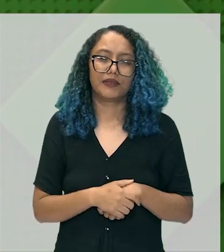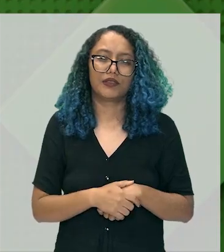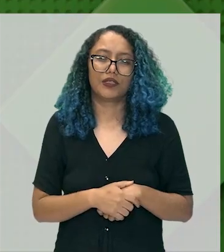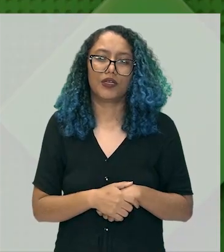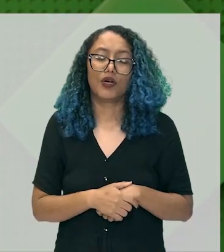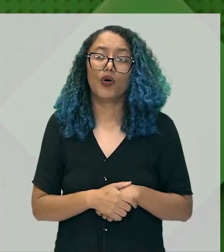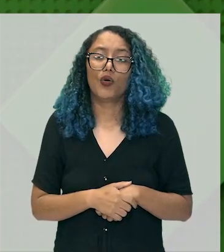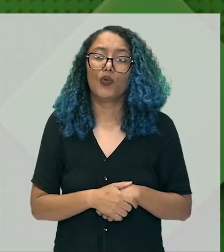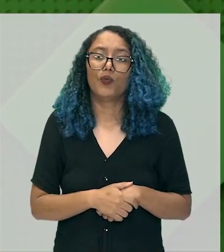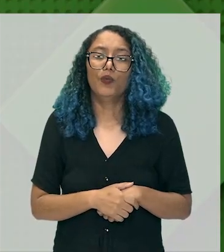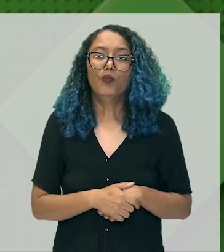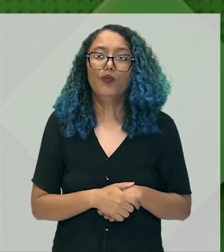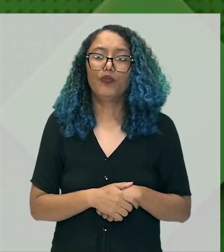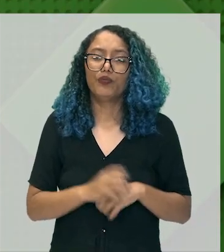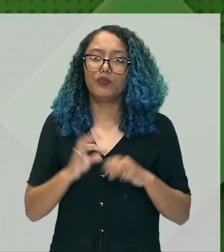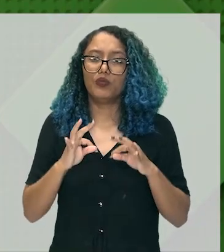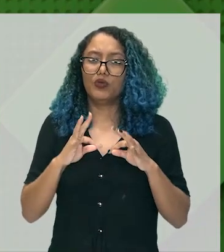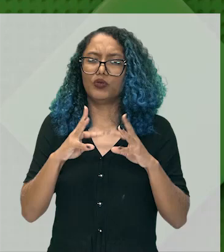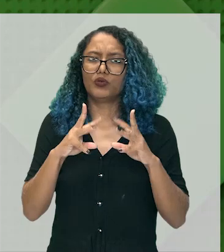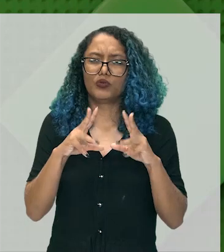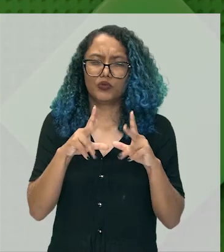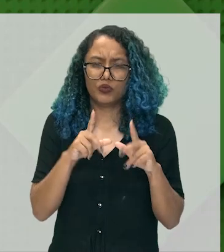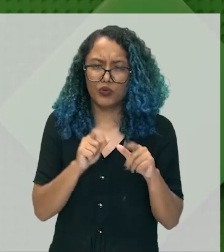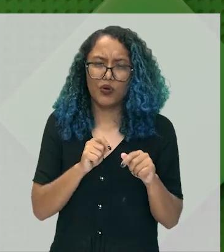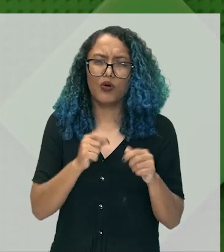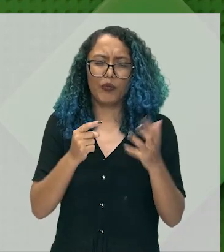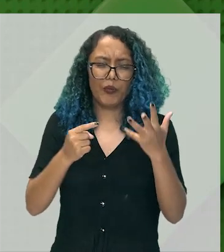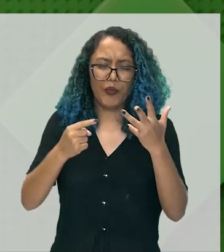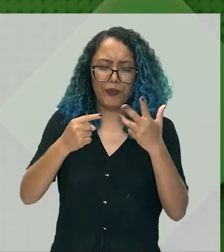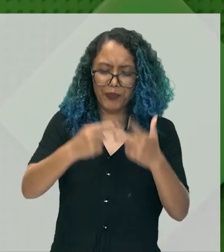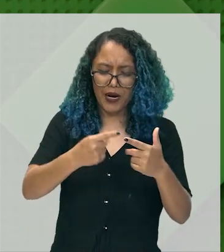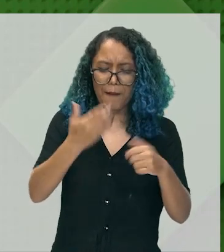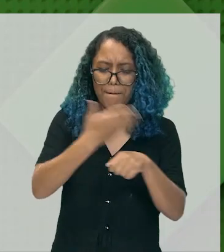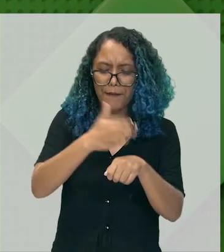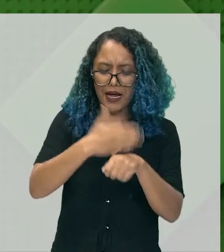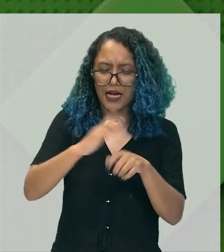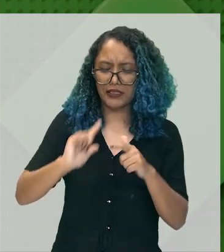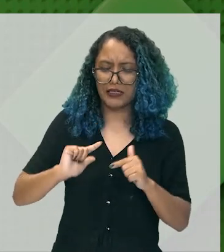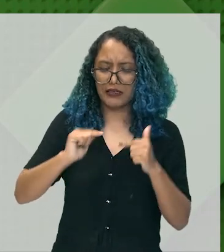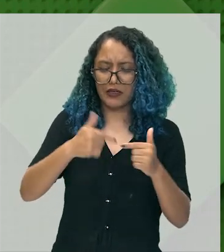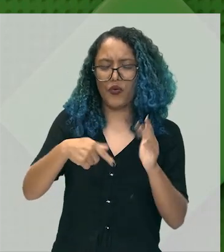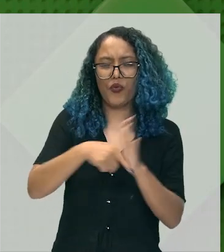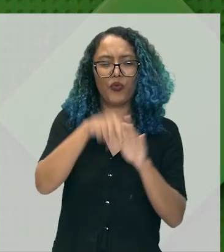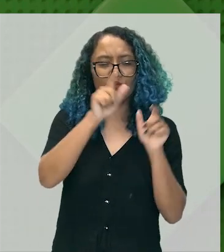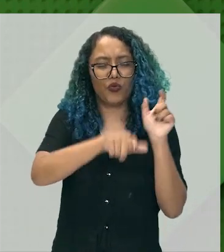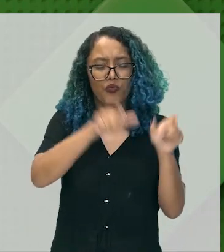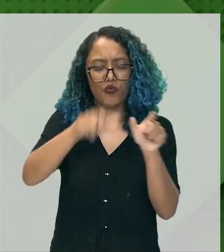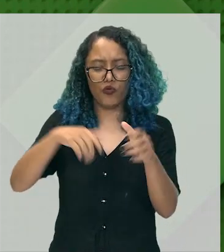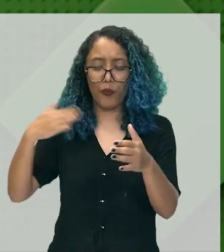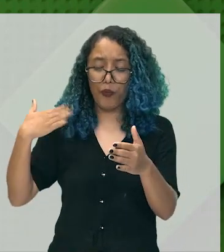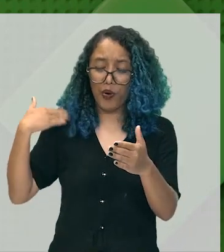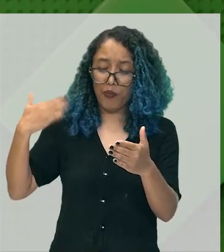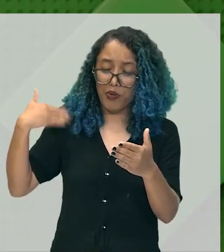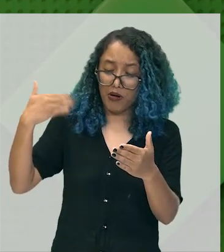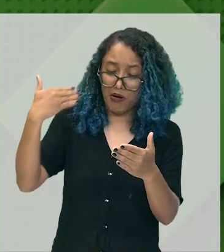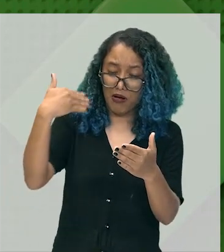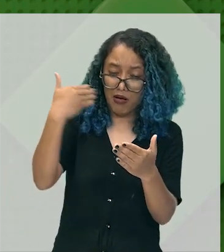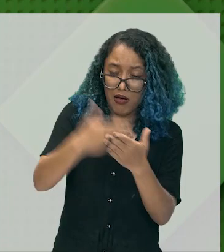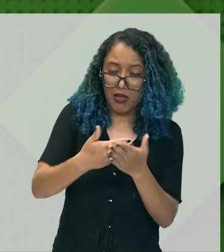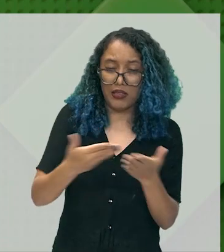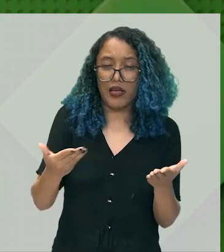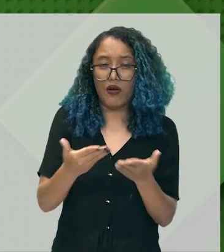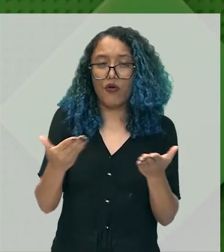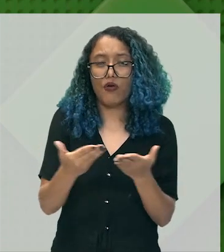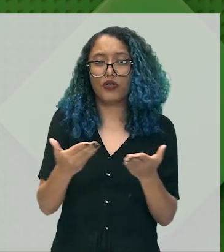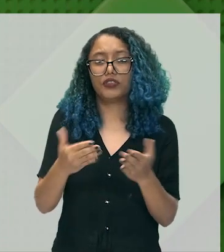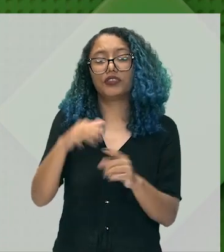o homem tem feito ao longo de vários anos, isso tem influenciado nessas